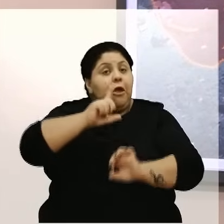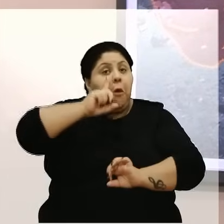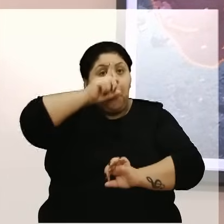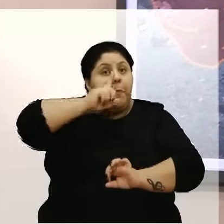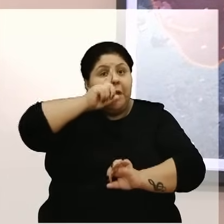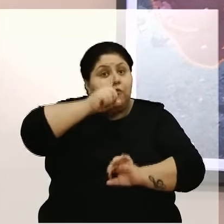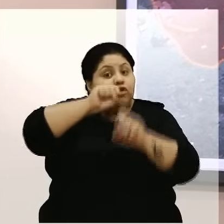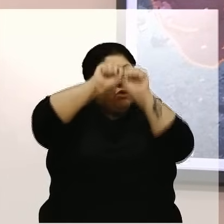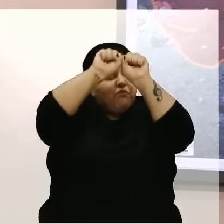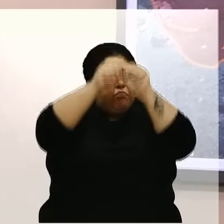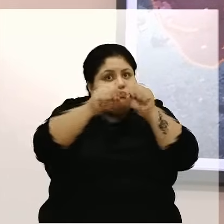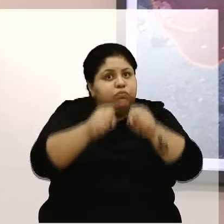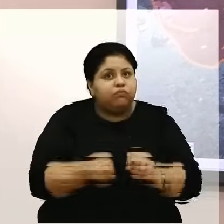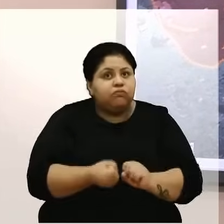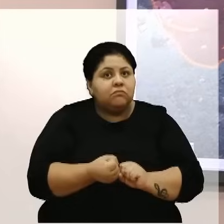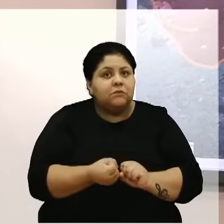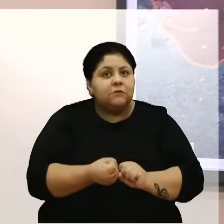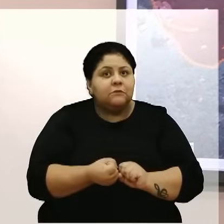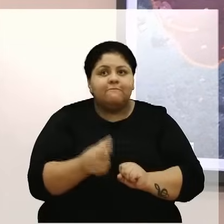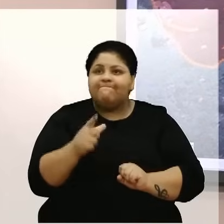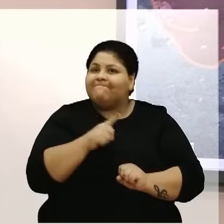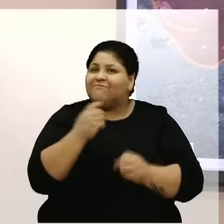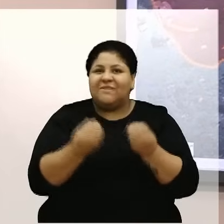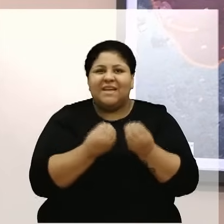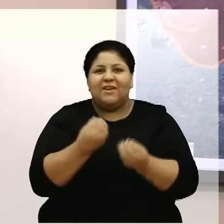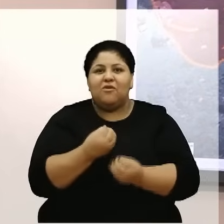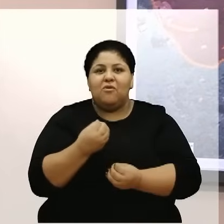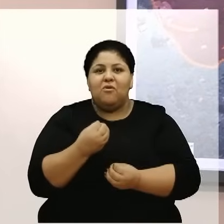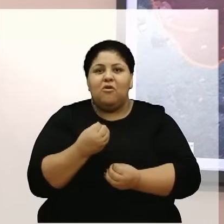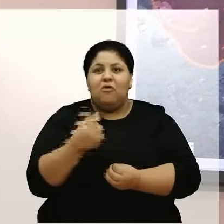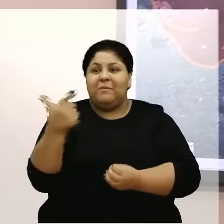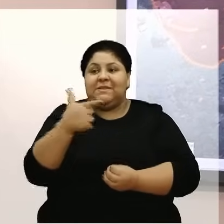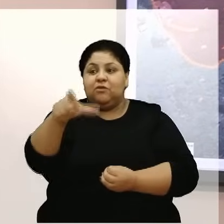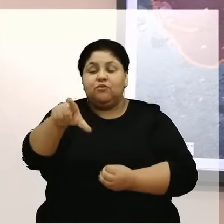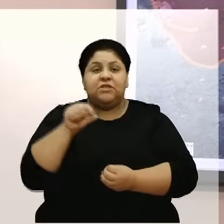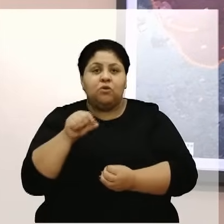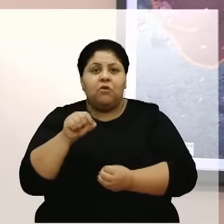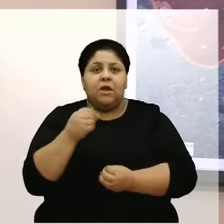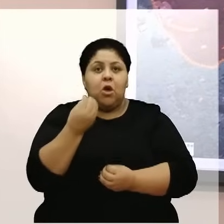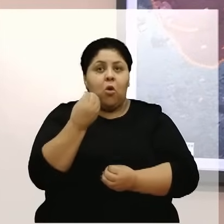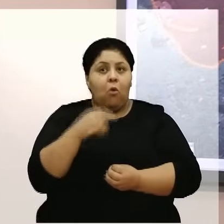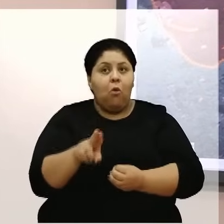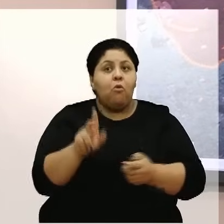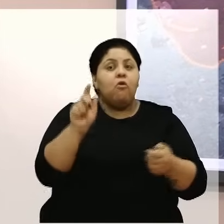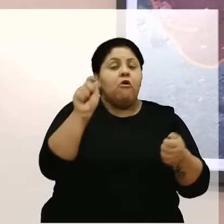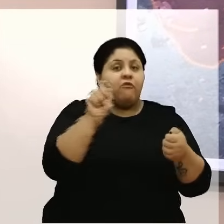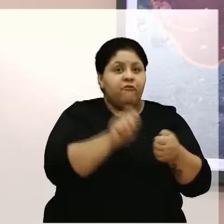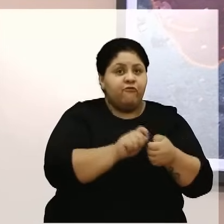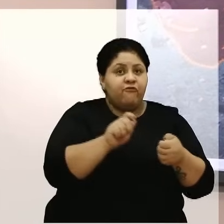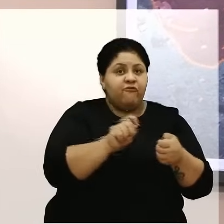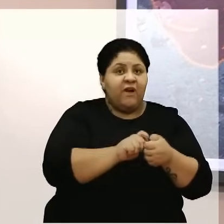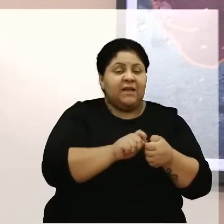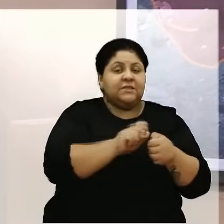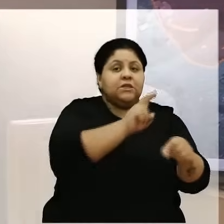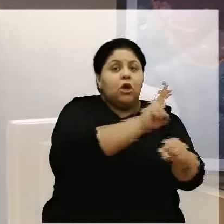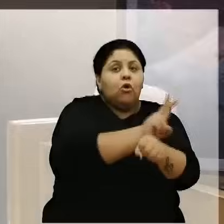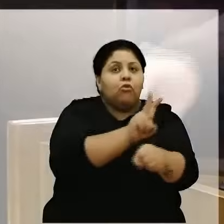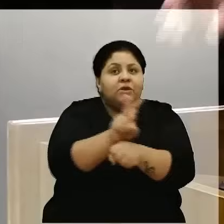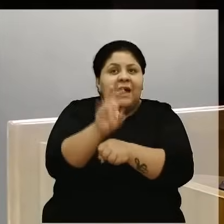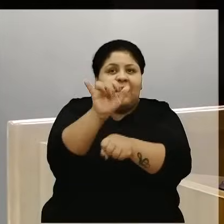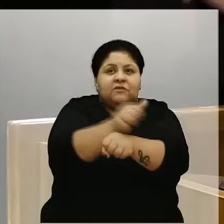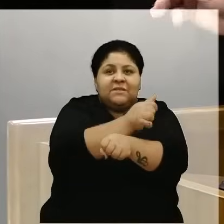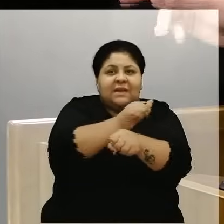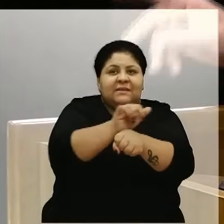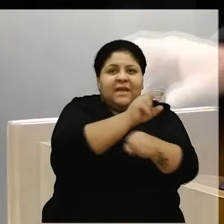de cair. E a gente não tem 2 opções. Ou a gente sustenta, ou a gente faz medidas preventivas até